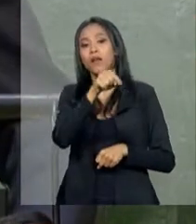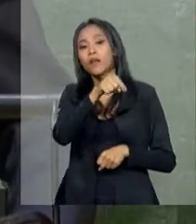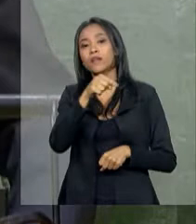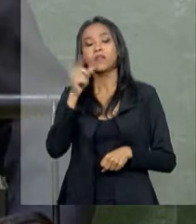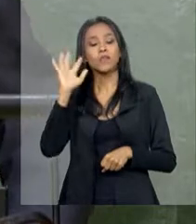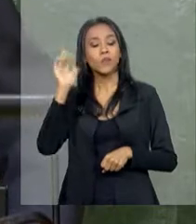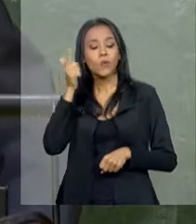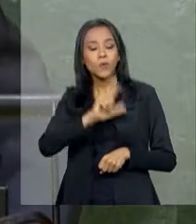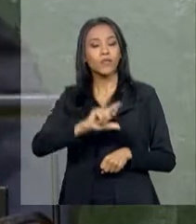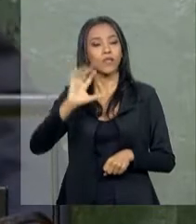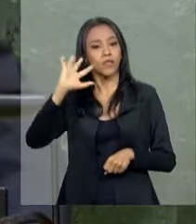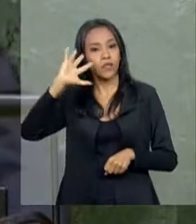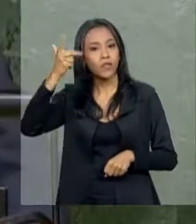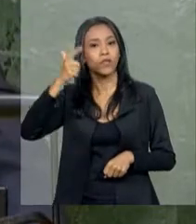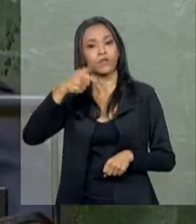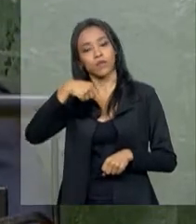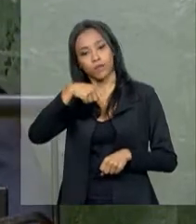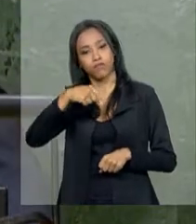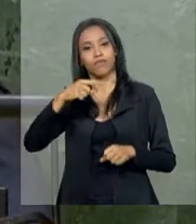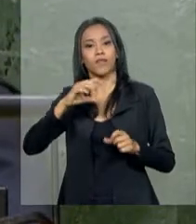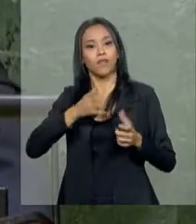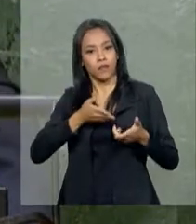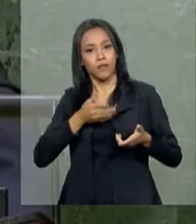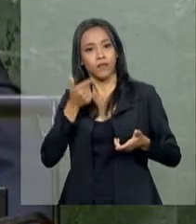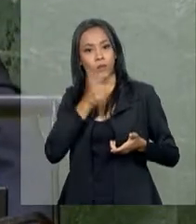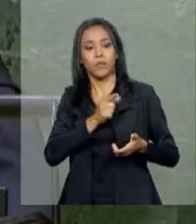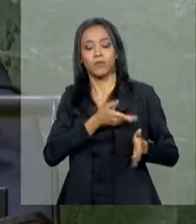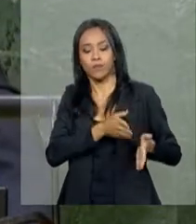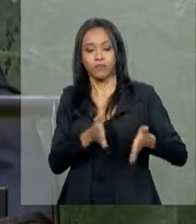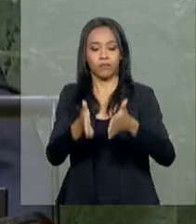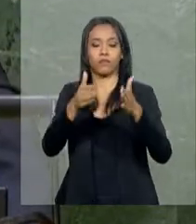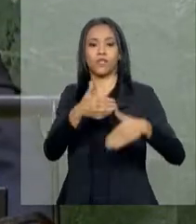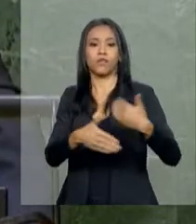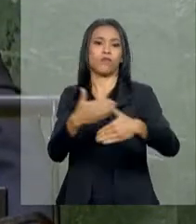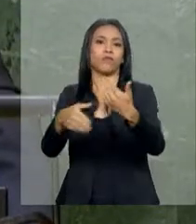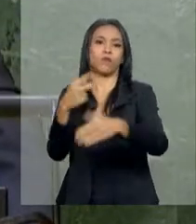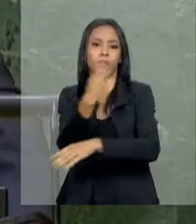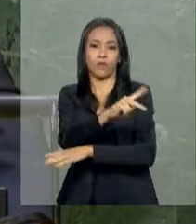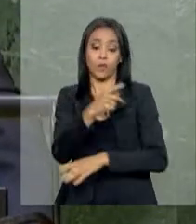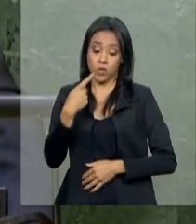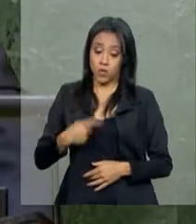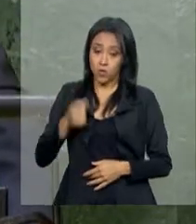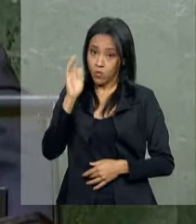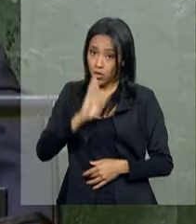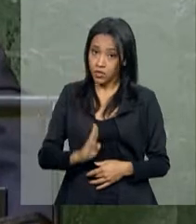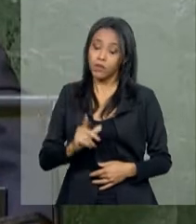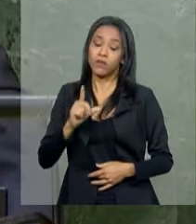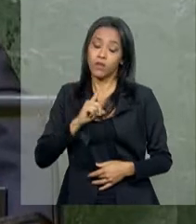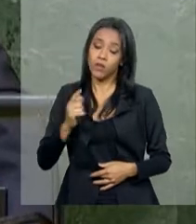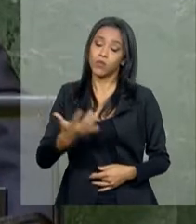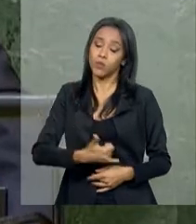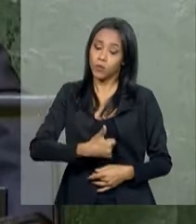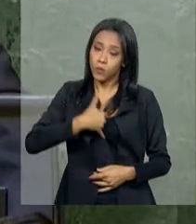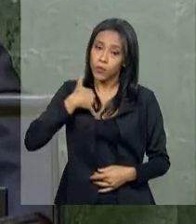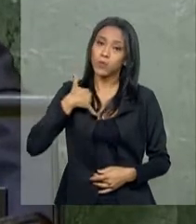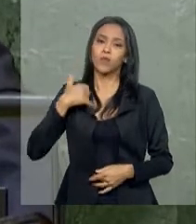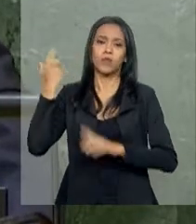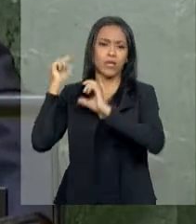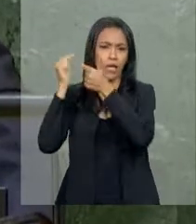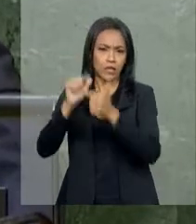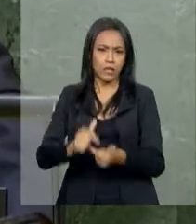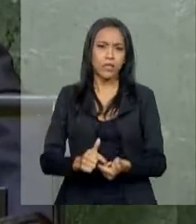reencontrar o caminho do desenvolvimento. No Brasil, nós temos orgulho de nossa tradição